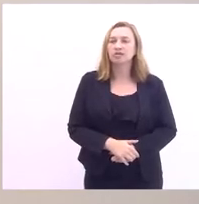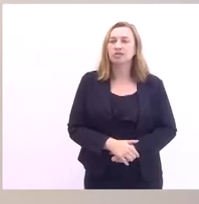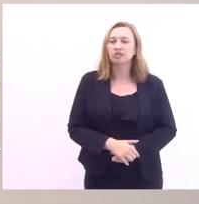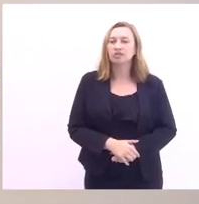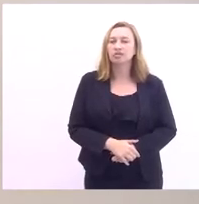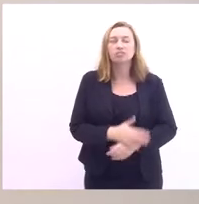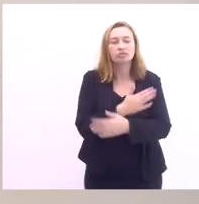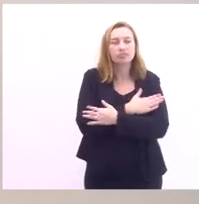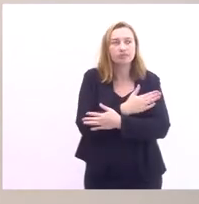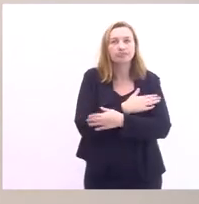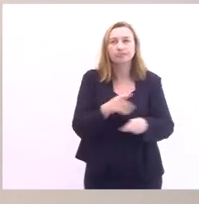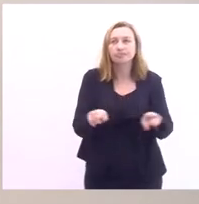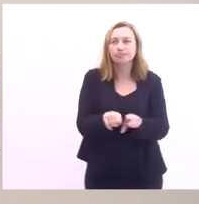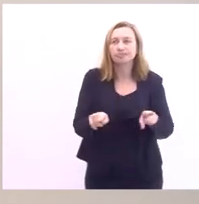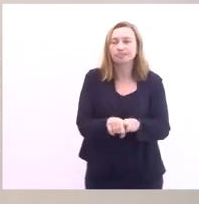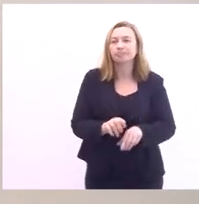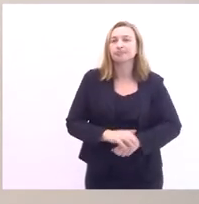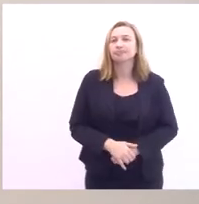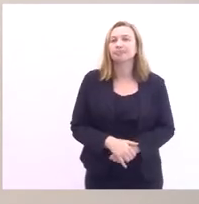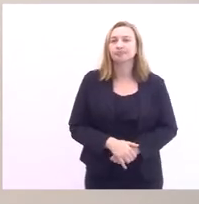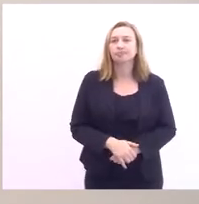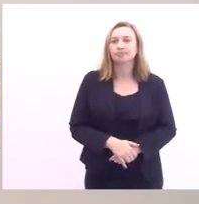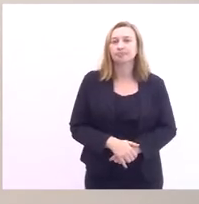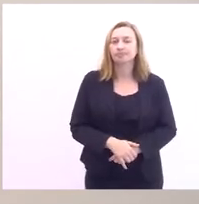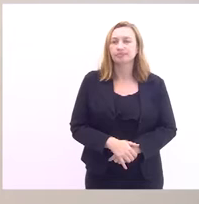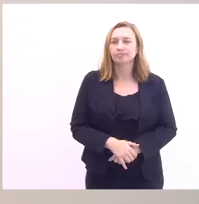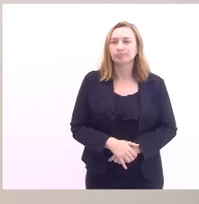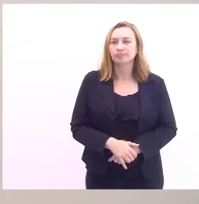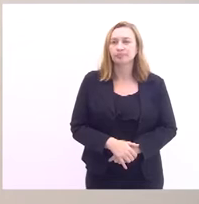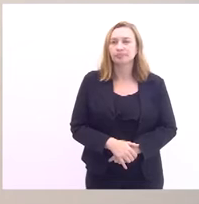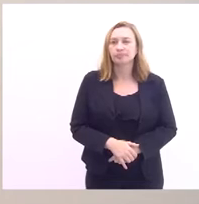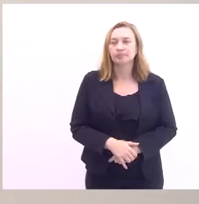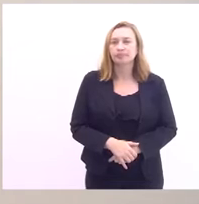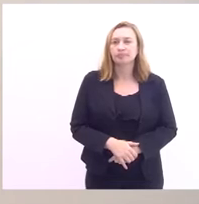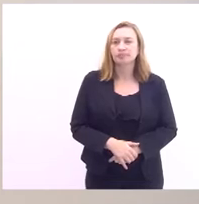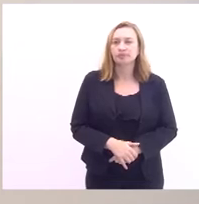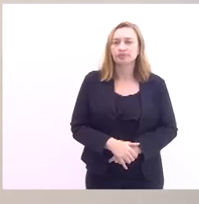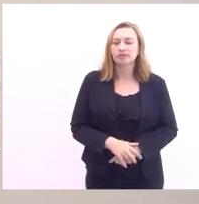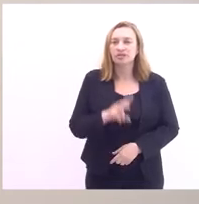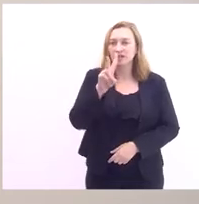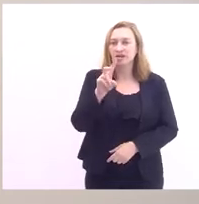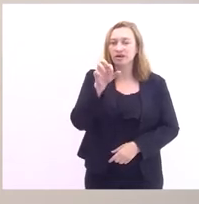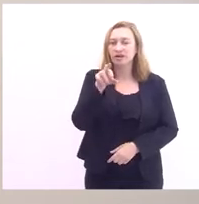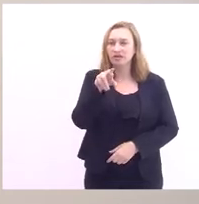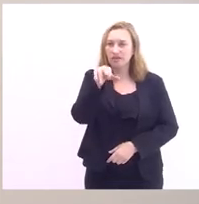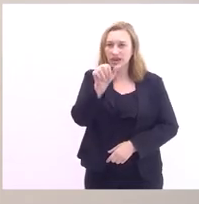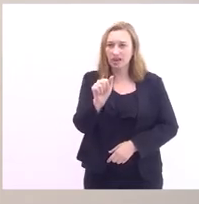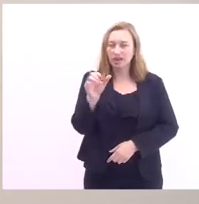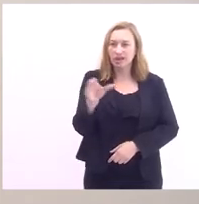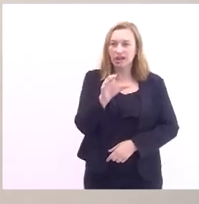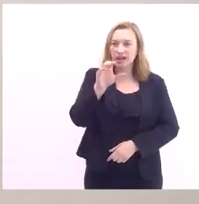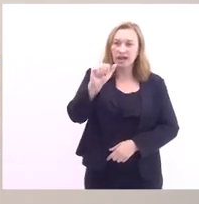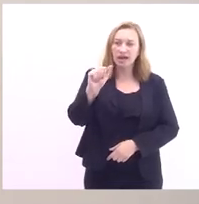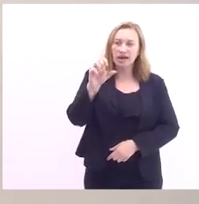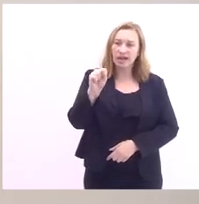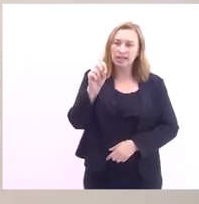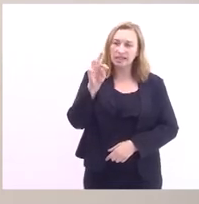Deixar um abraço também para a senhora Vera Castanheira,